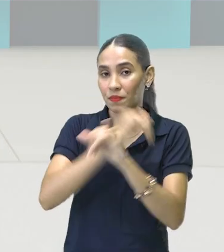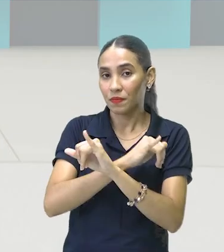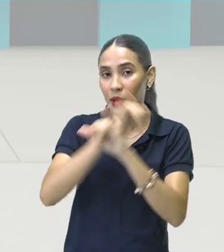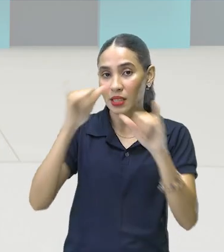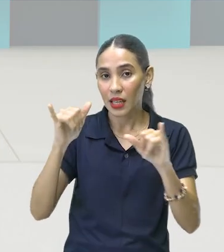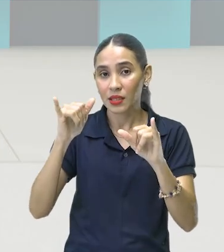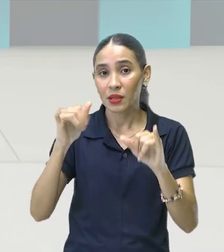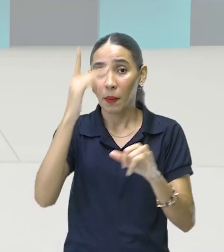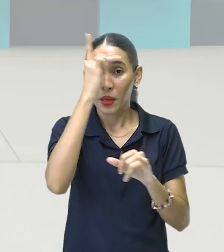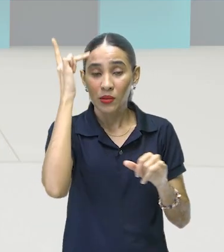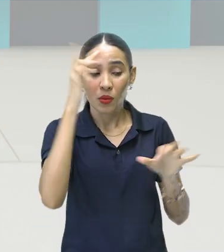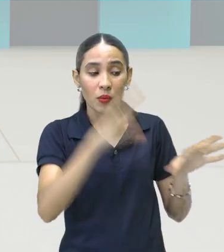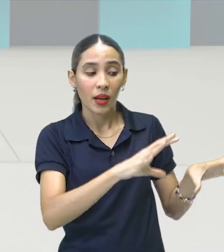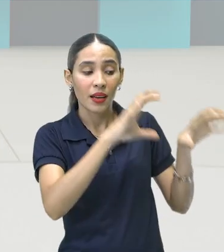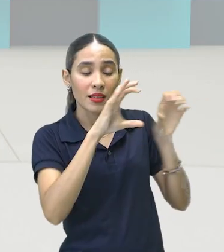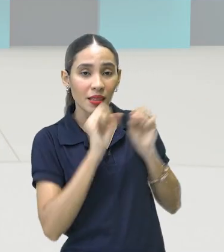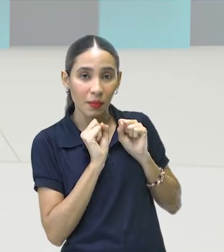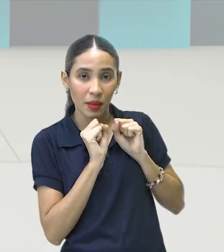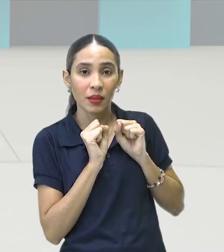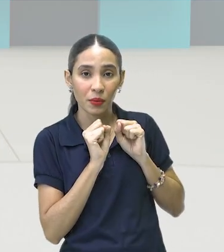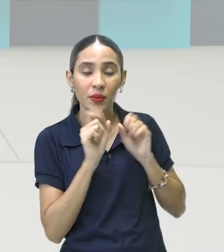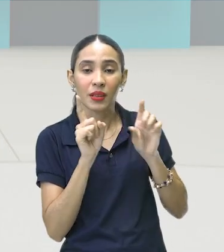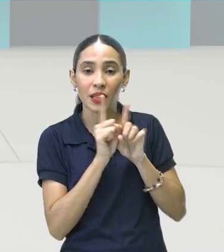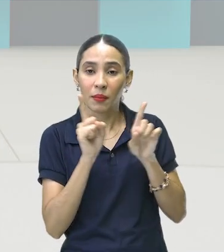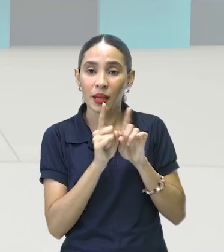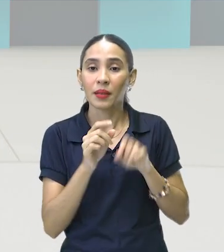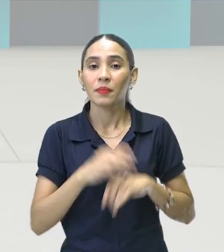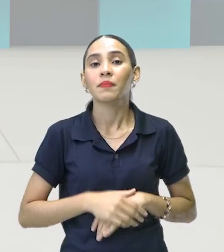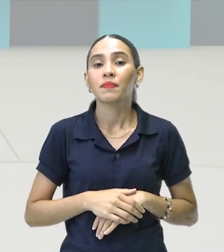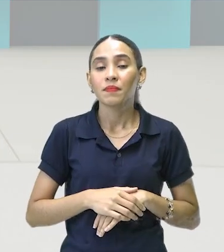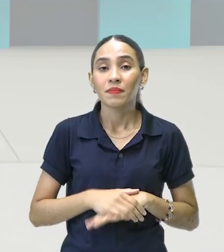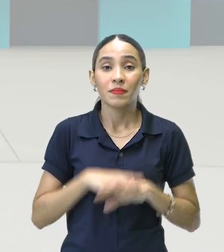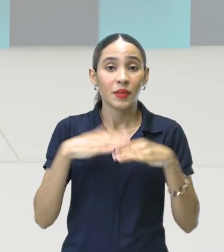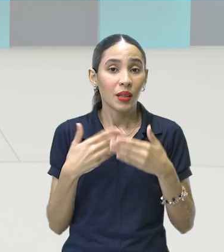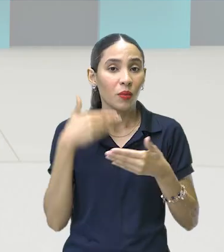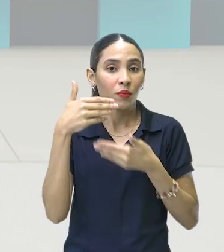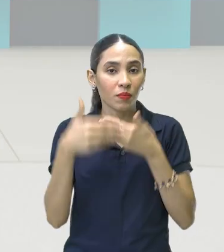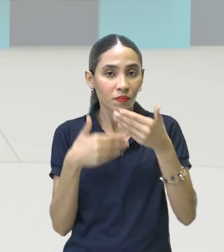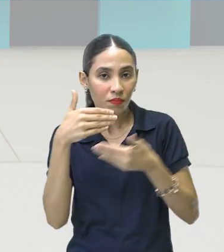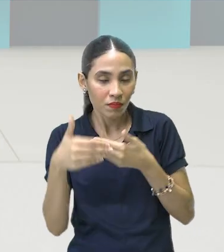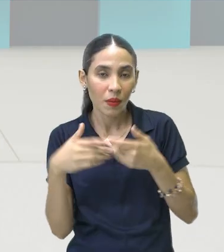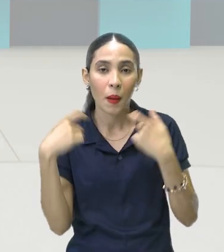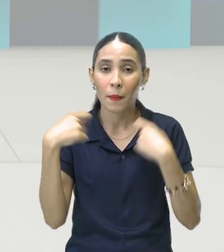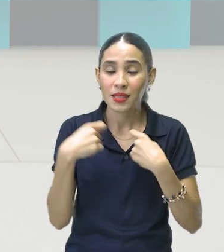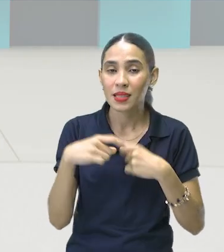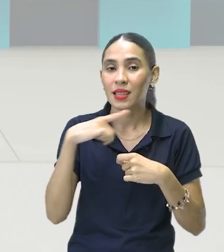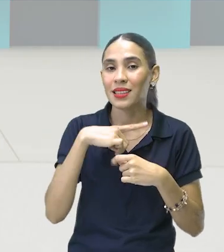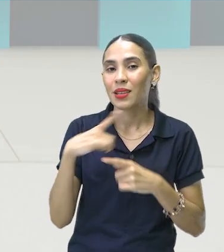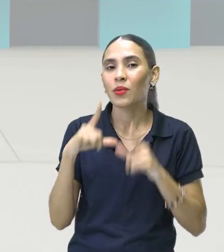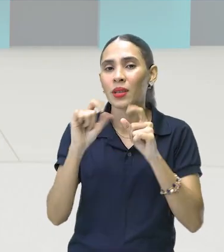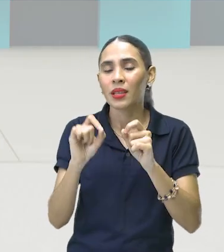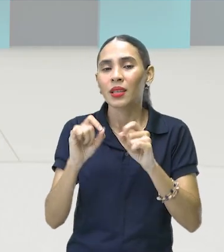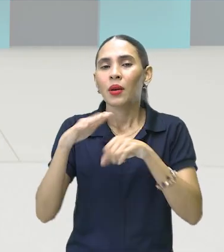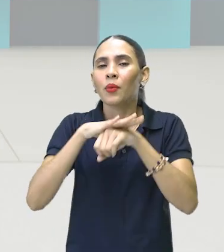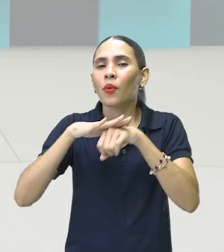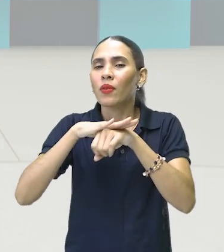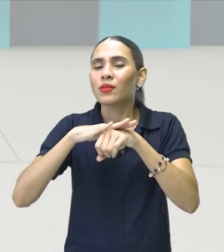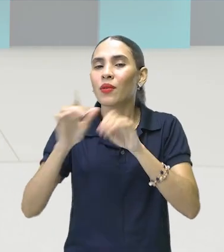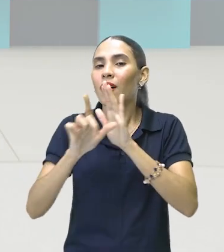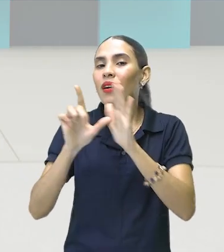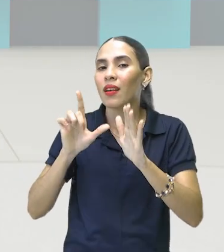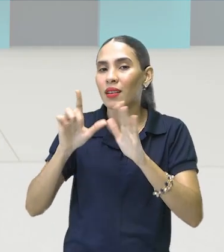e alguém que está recebendo essa mensagem. E no meio do caminho, precisa ter aquilo que a gente conversou ainda